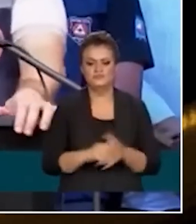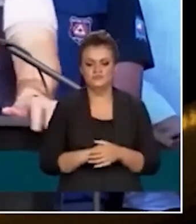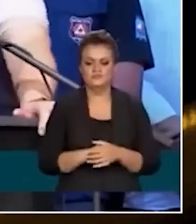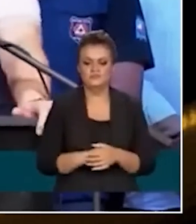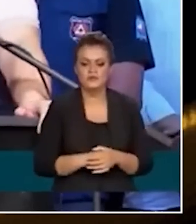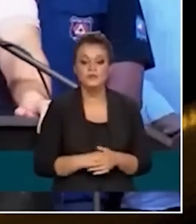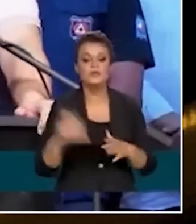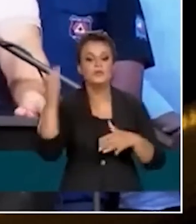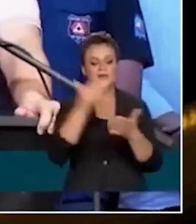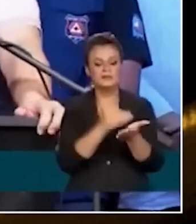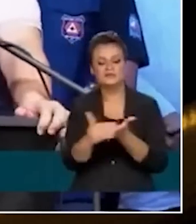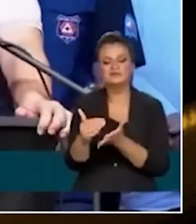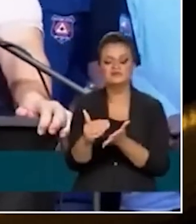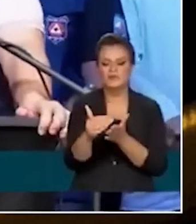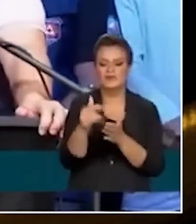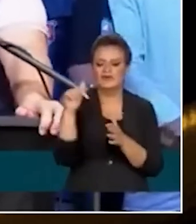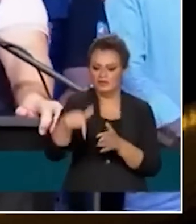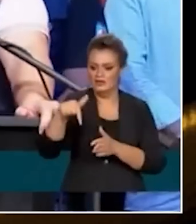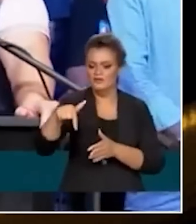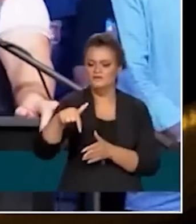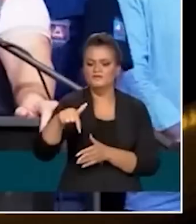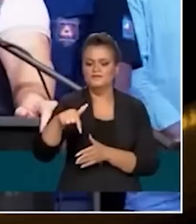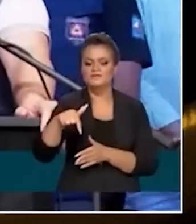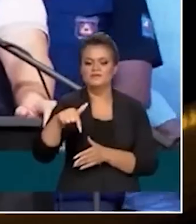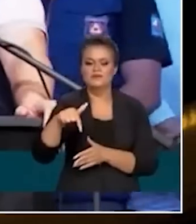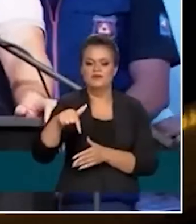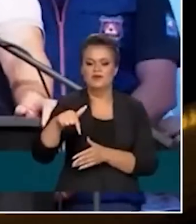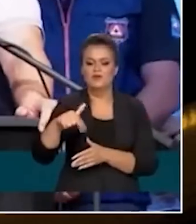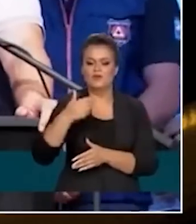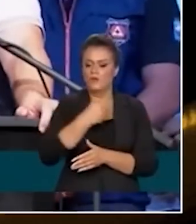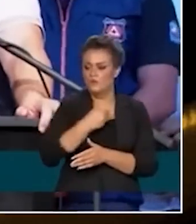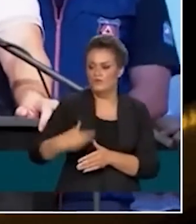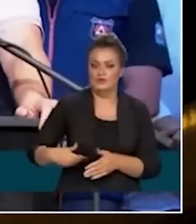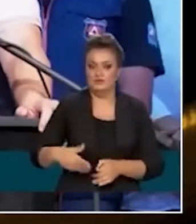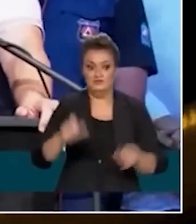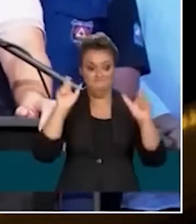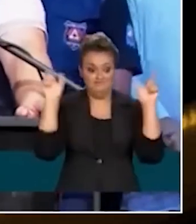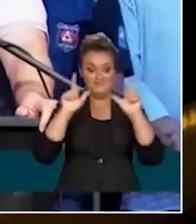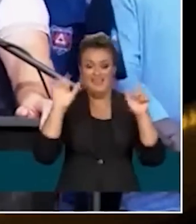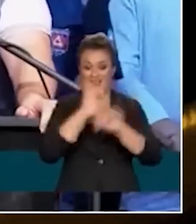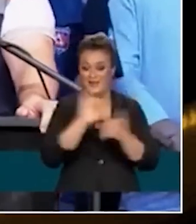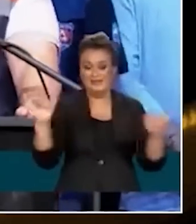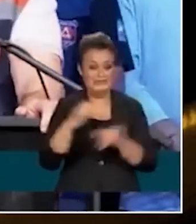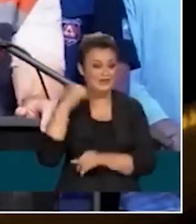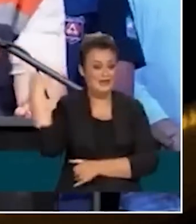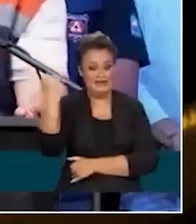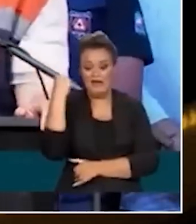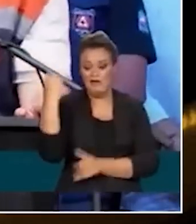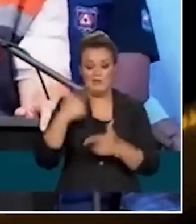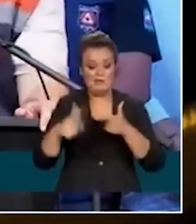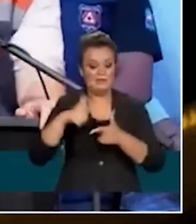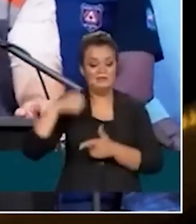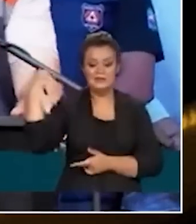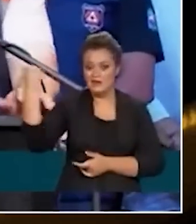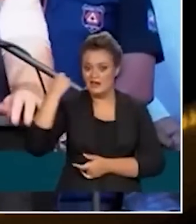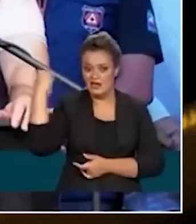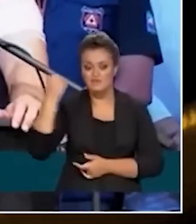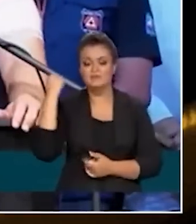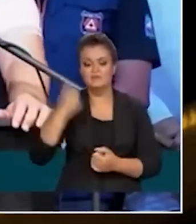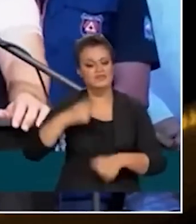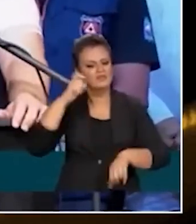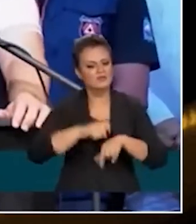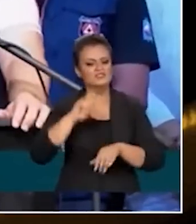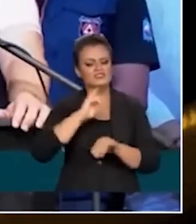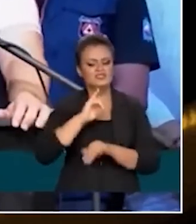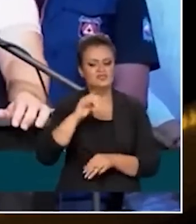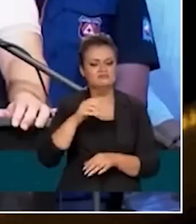na nos lugares certos vai transferir o palácio para o centro da cidade vai resolver o problema